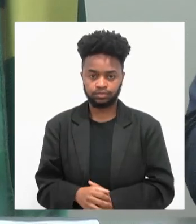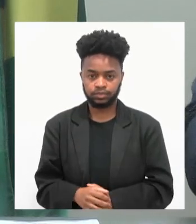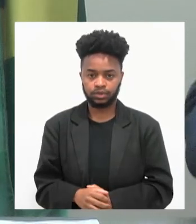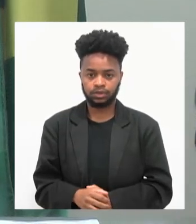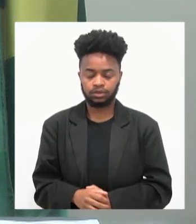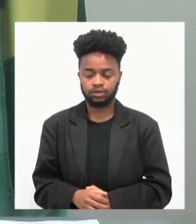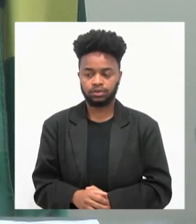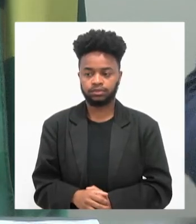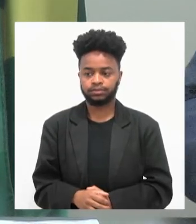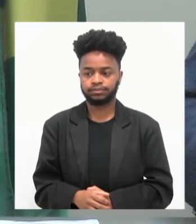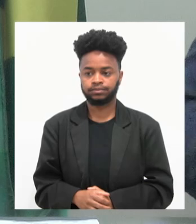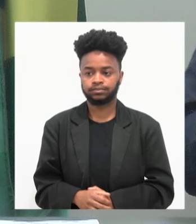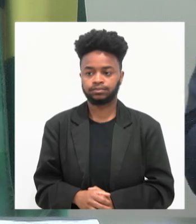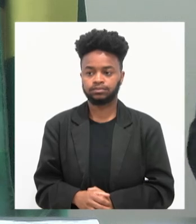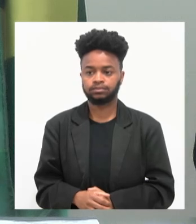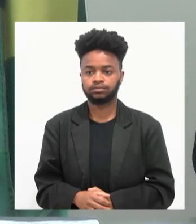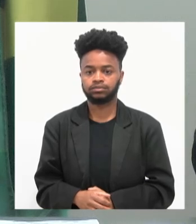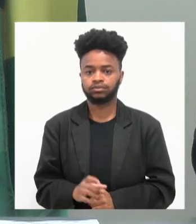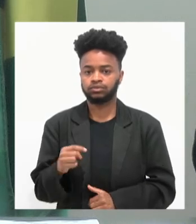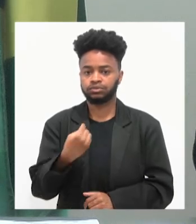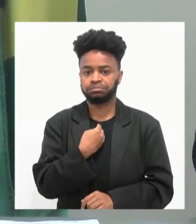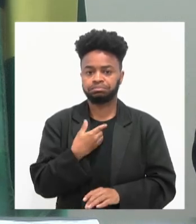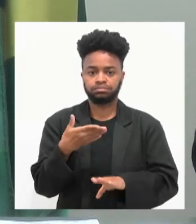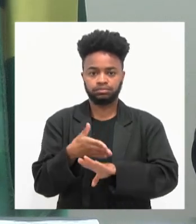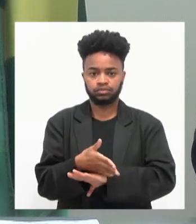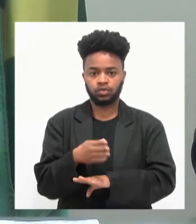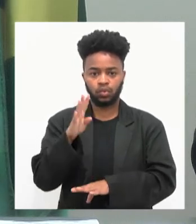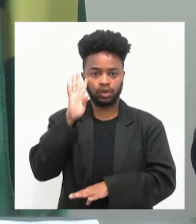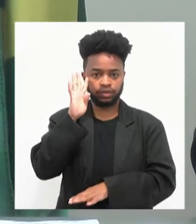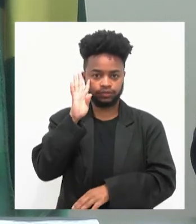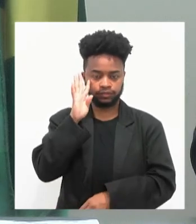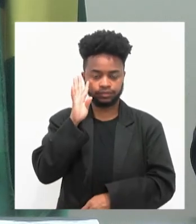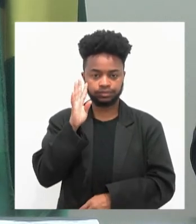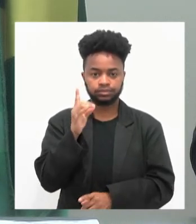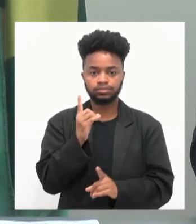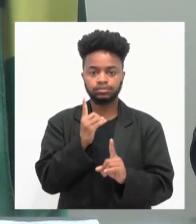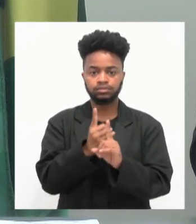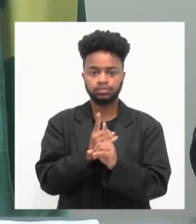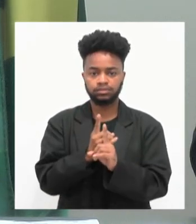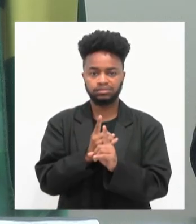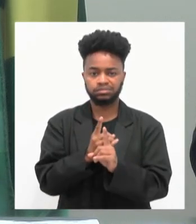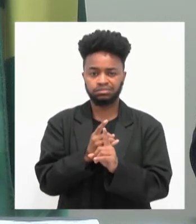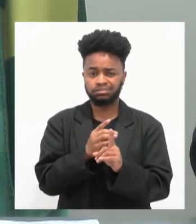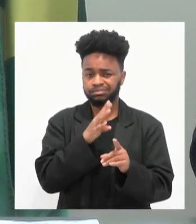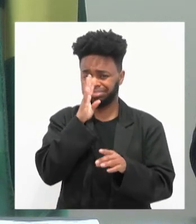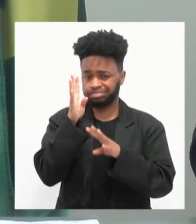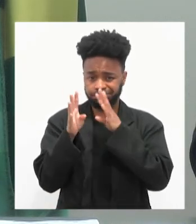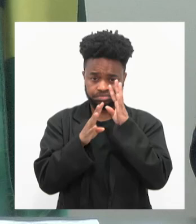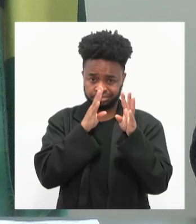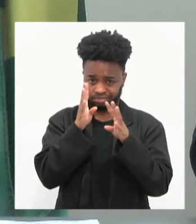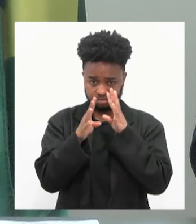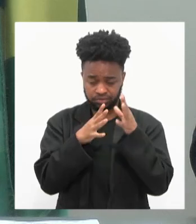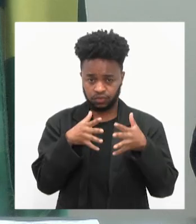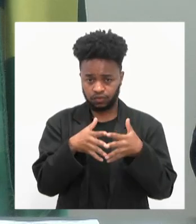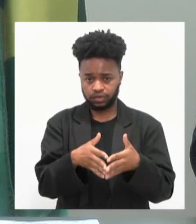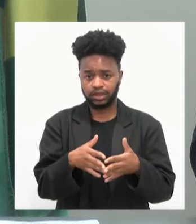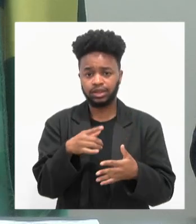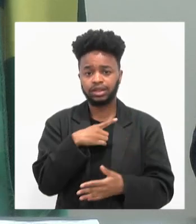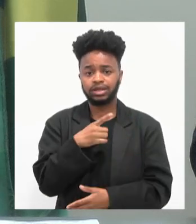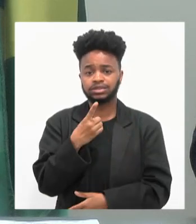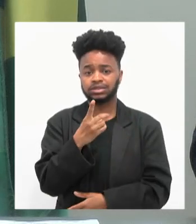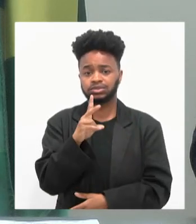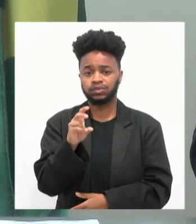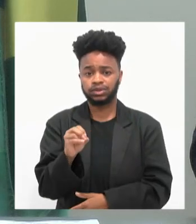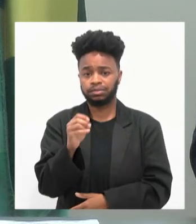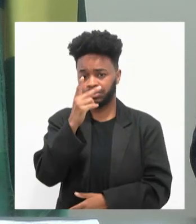Leonardo, nós fomos lá na quarta-feira. Encontramos, foi uma verdadeira balbúrdia lá. Eram mais de 150